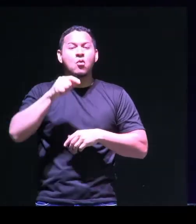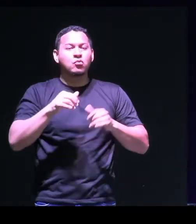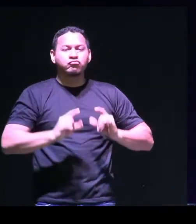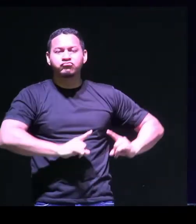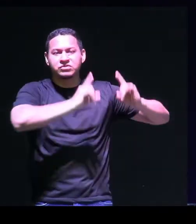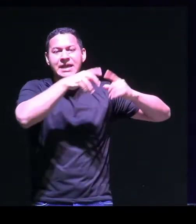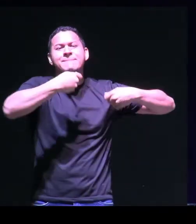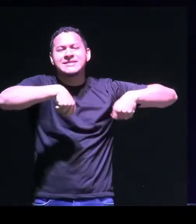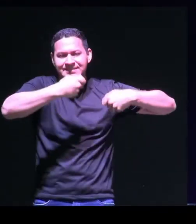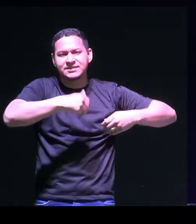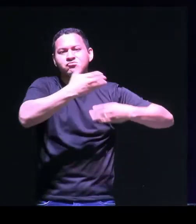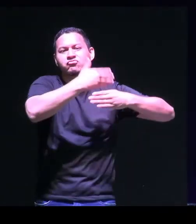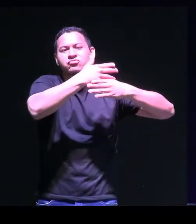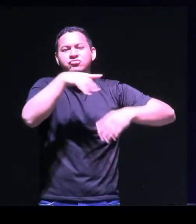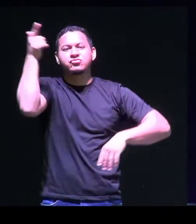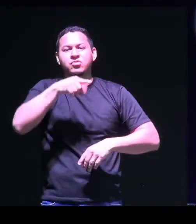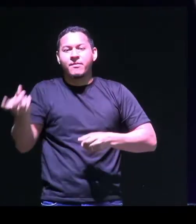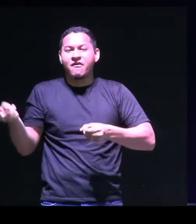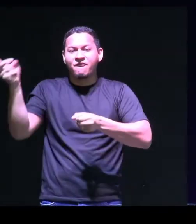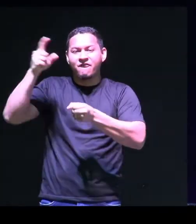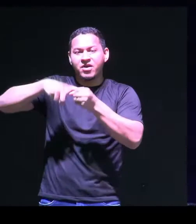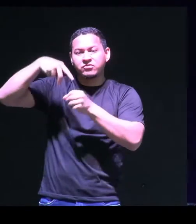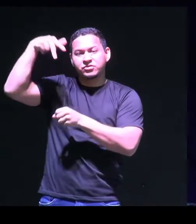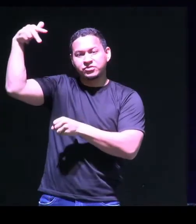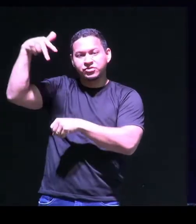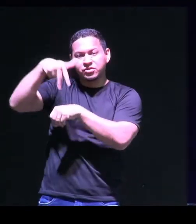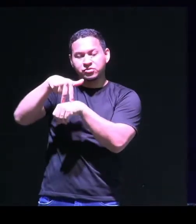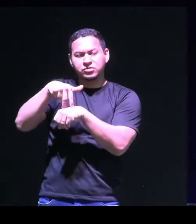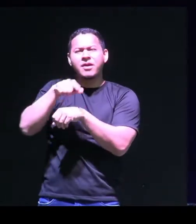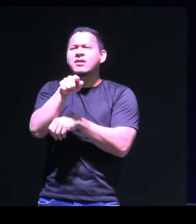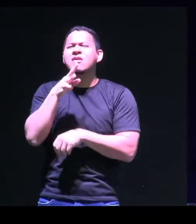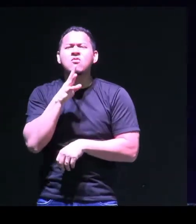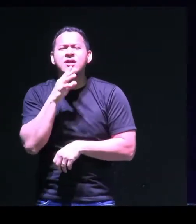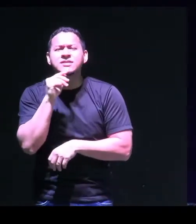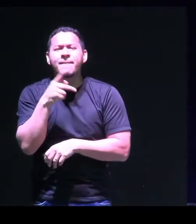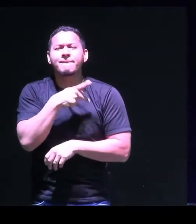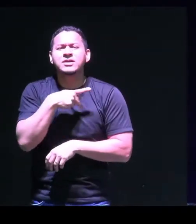construído na volta de Jesus. E quem conhece a pastora Daphne?